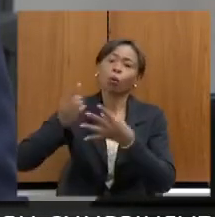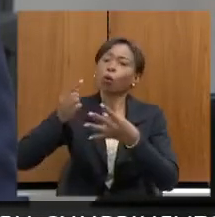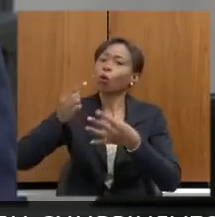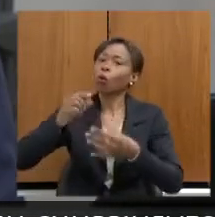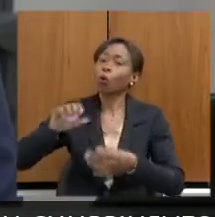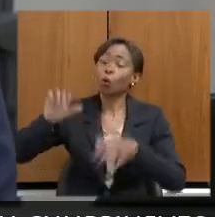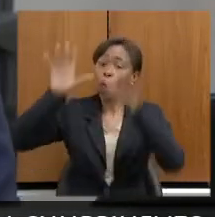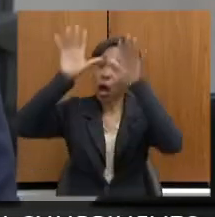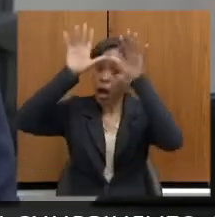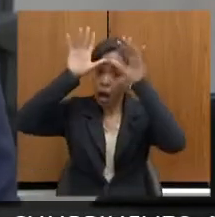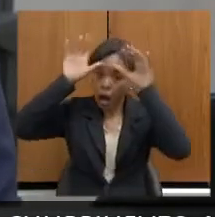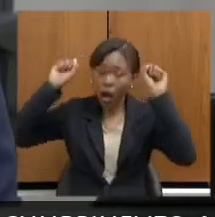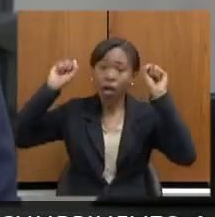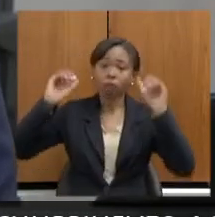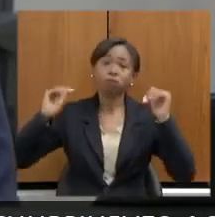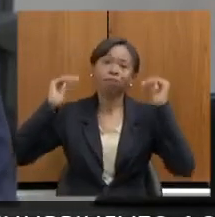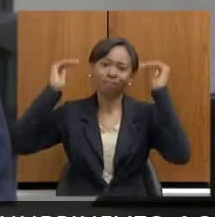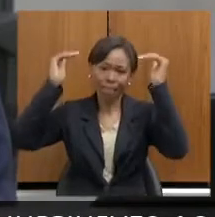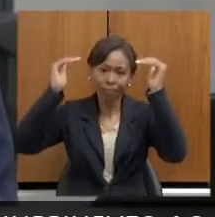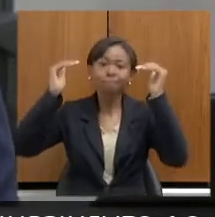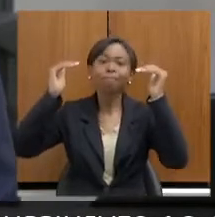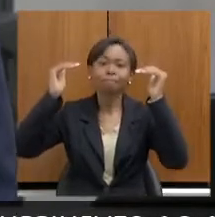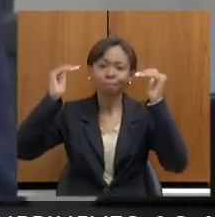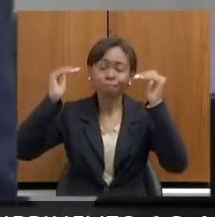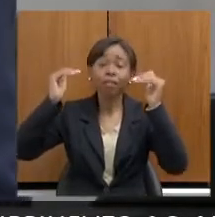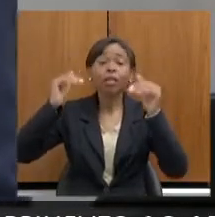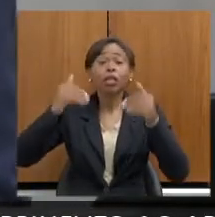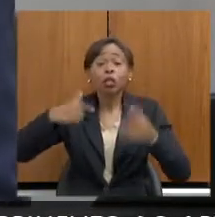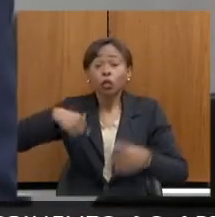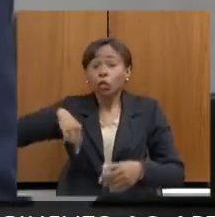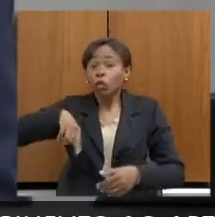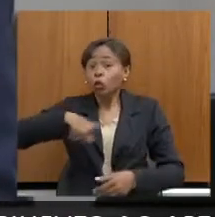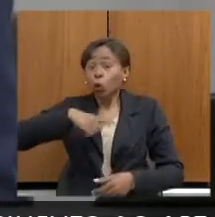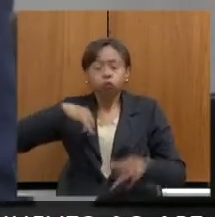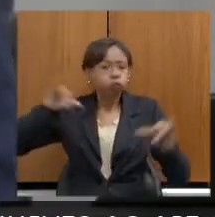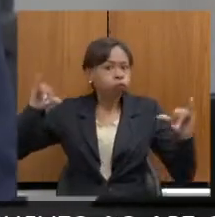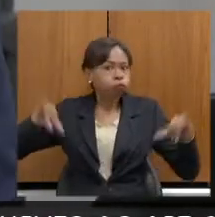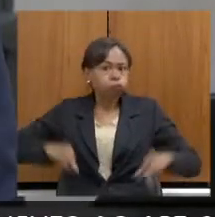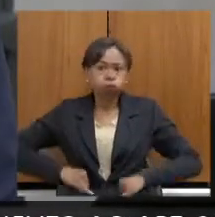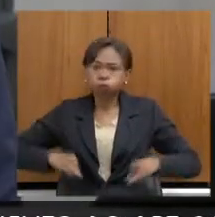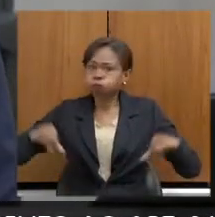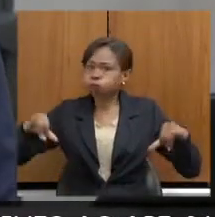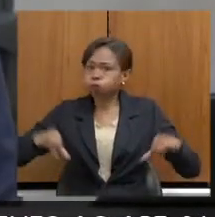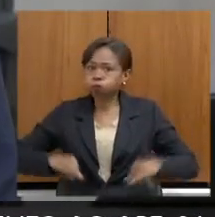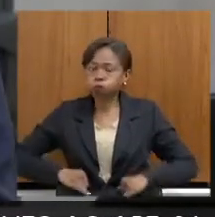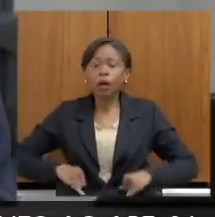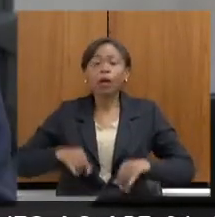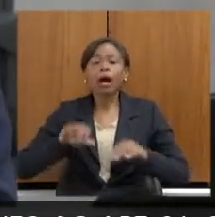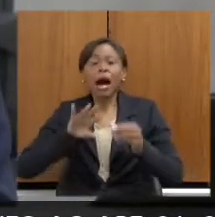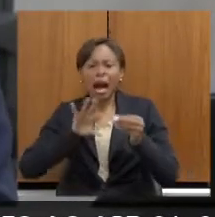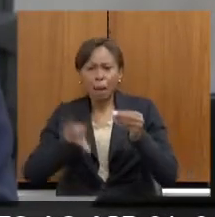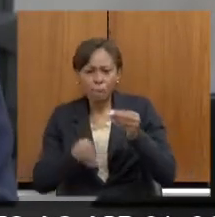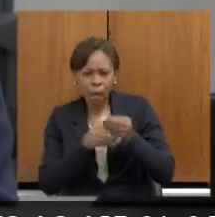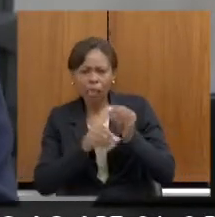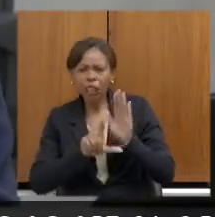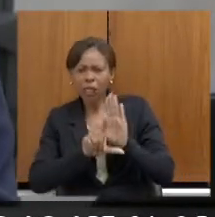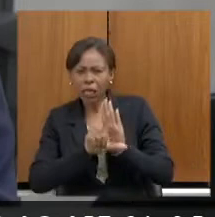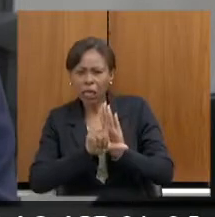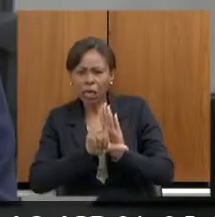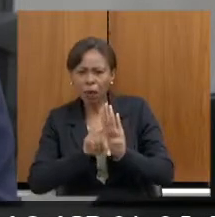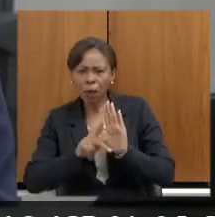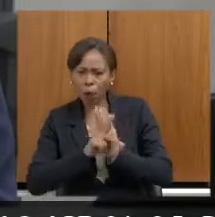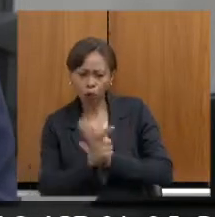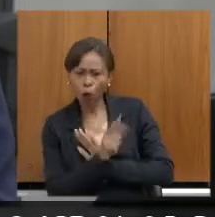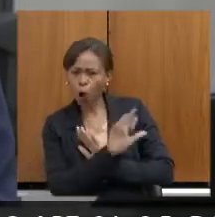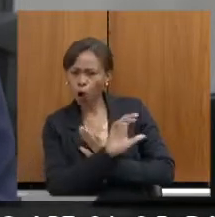nós somos esfolados vivos as emendas nós que éramos do porção nunca Recebemos um